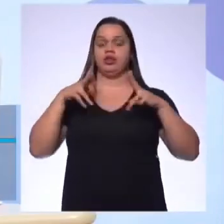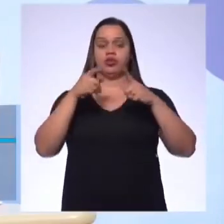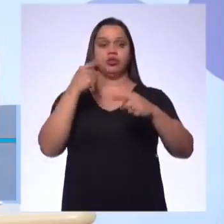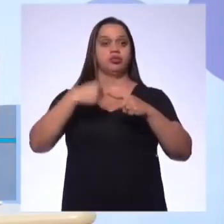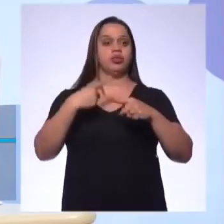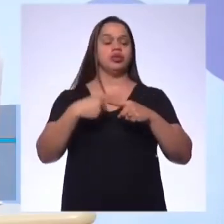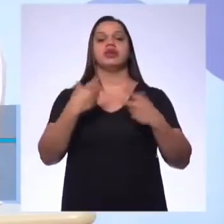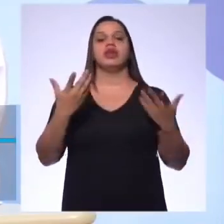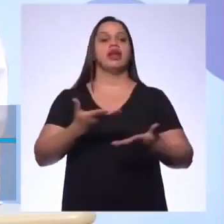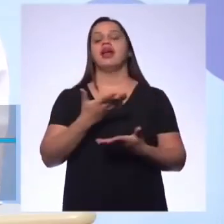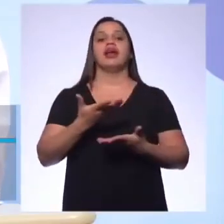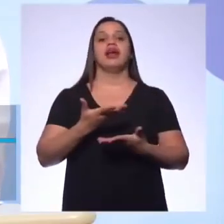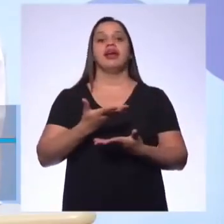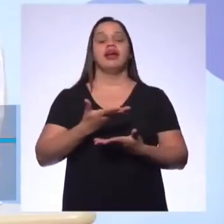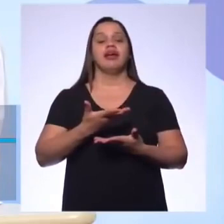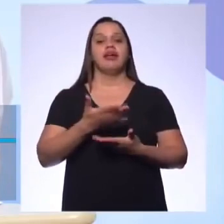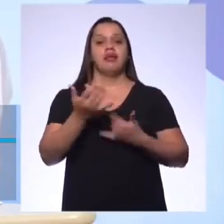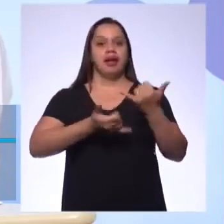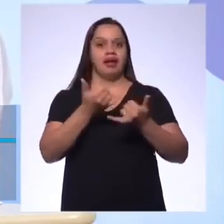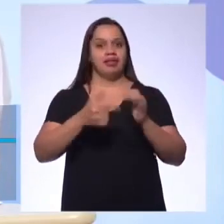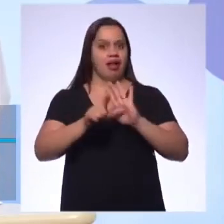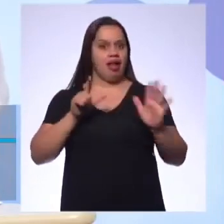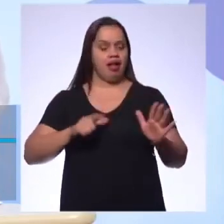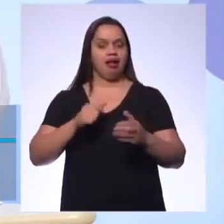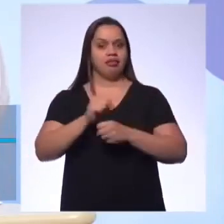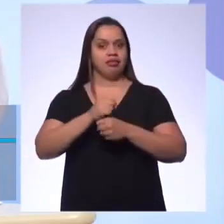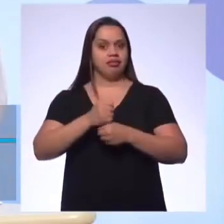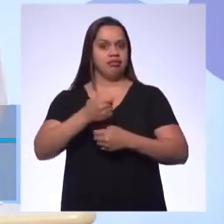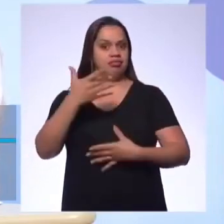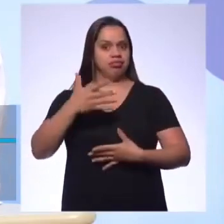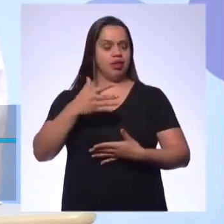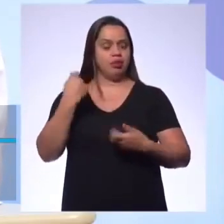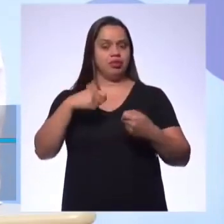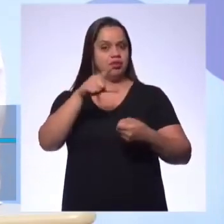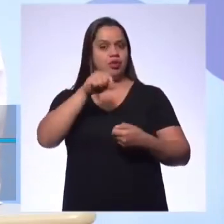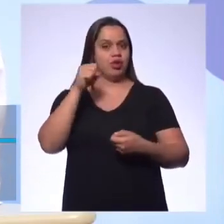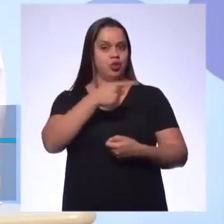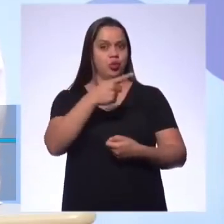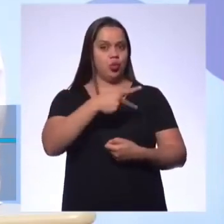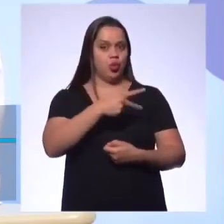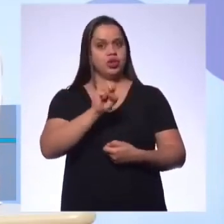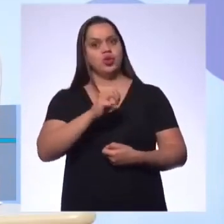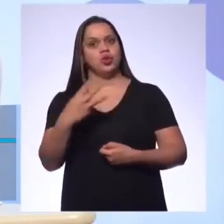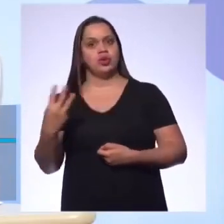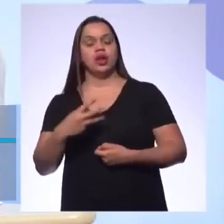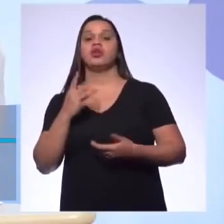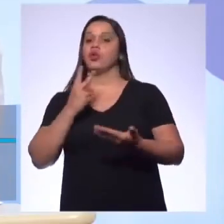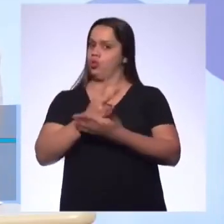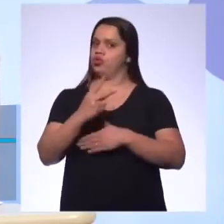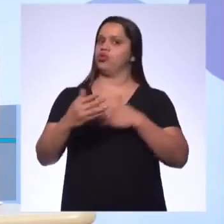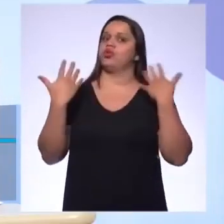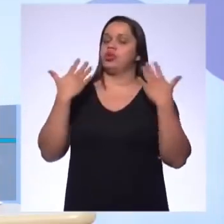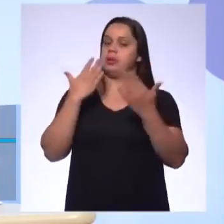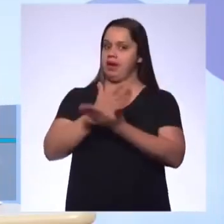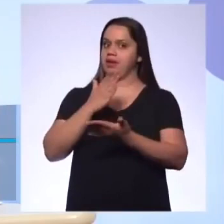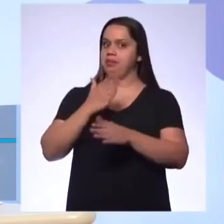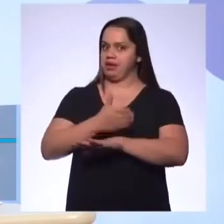brincadeirinha ali, apareceram centenas aqui, eu tive que pegar 2 ou 3. Mas vocês estão de parabéns, continuem participando, tá